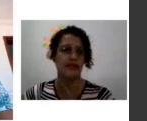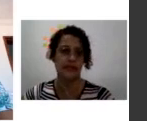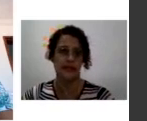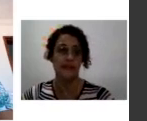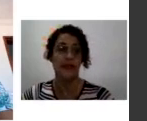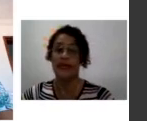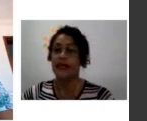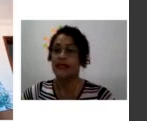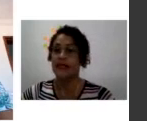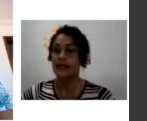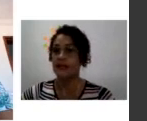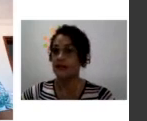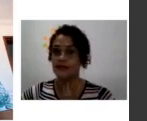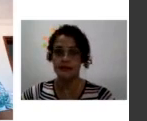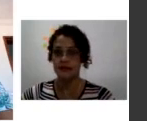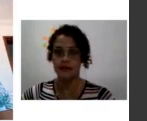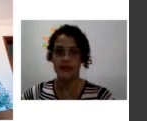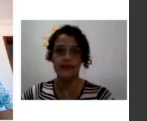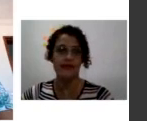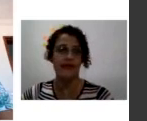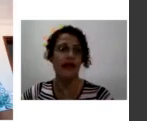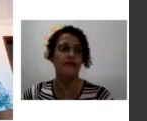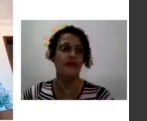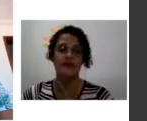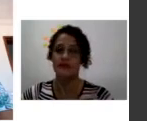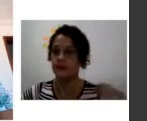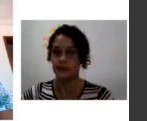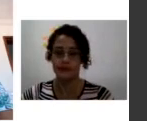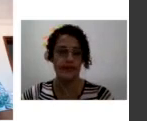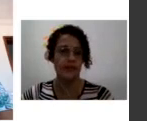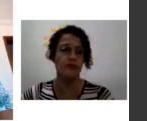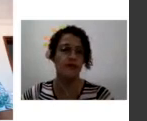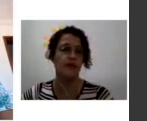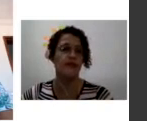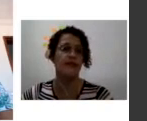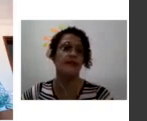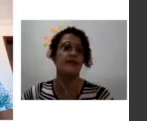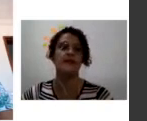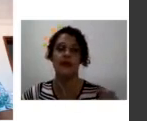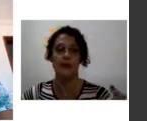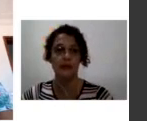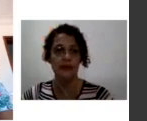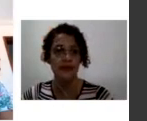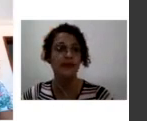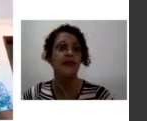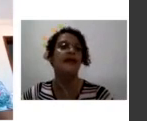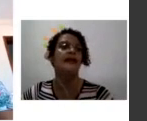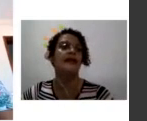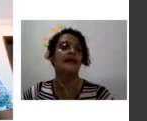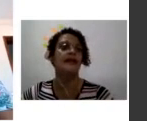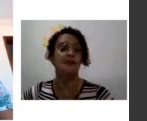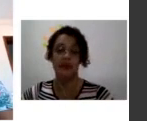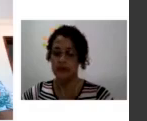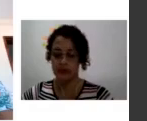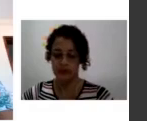PIBID é necessário. E aí, disso tudo que eles já falaram, vou frisar algumas coisas, né, do que eu acompanhei,